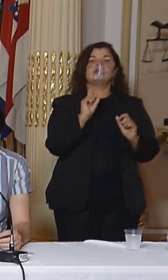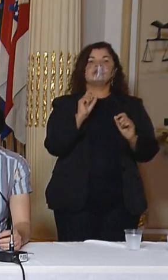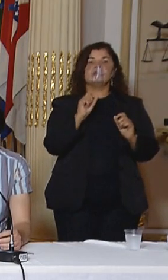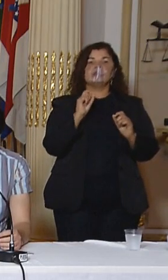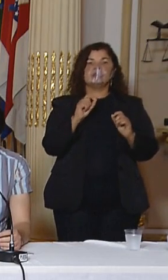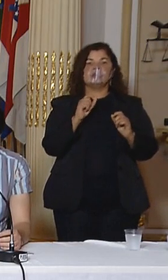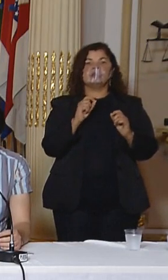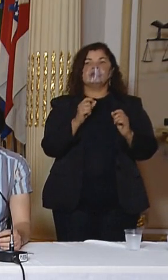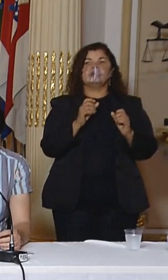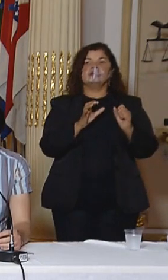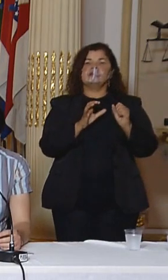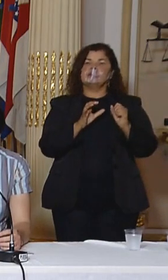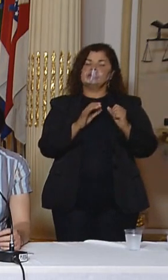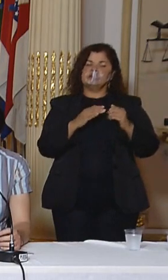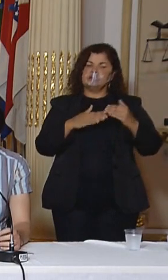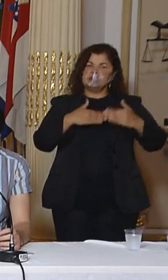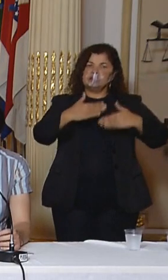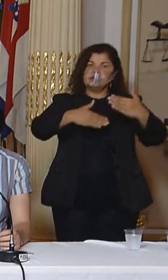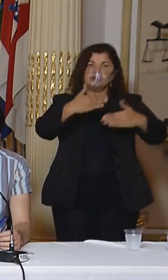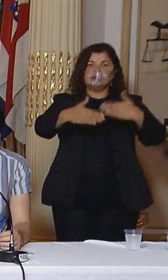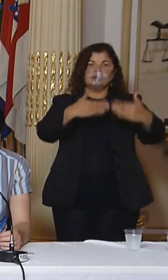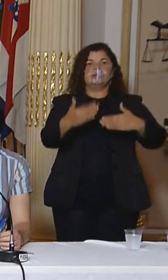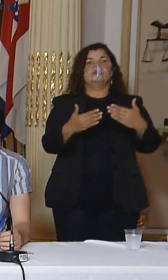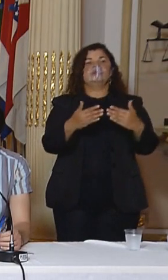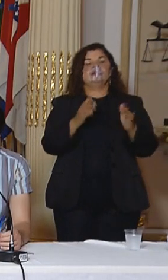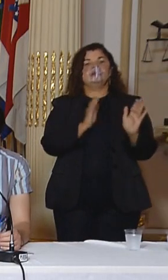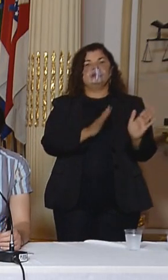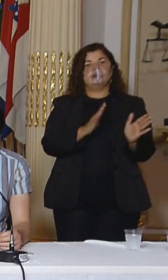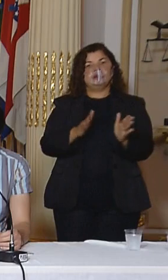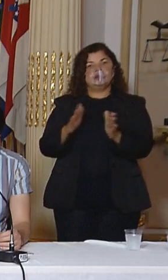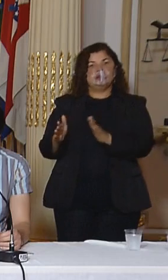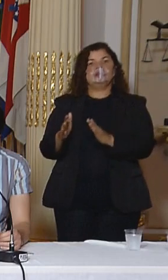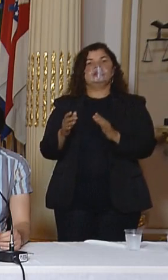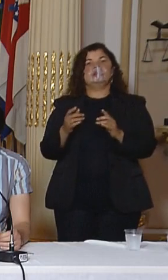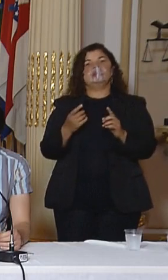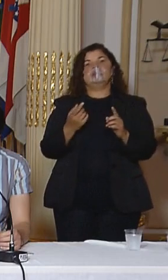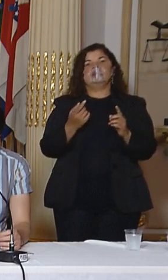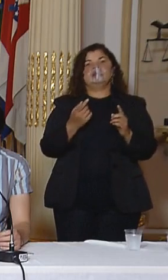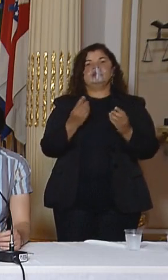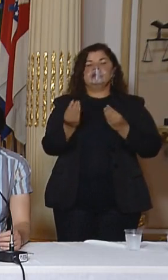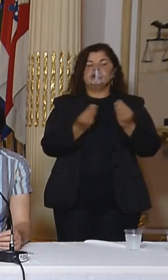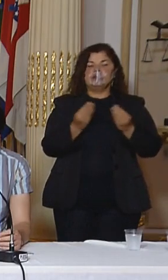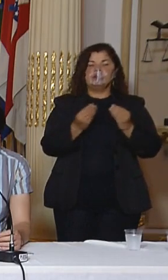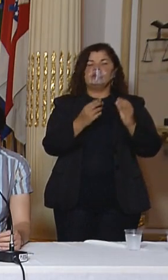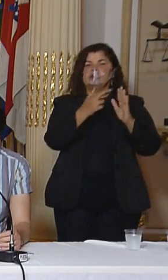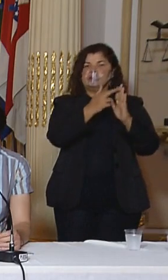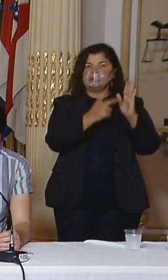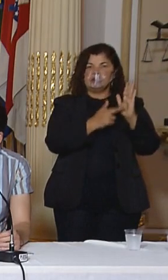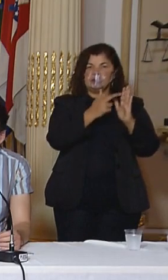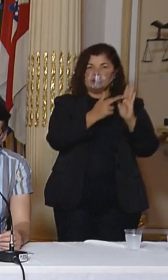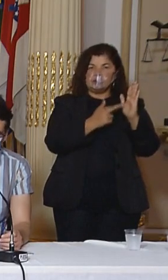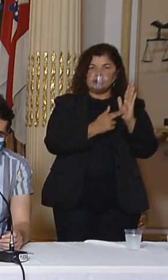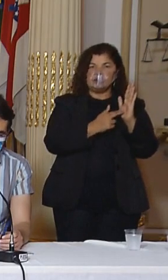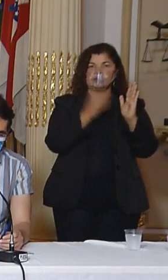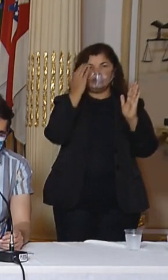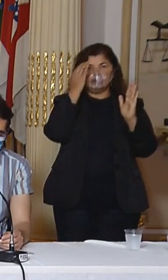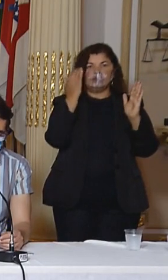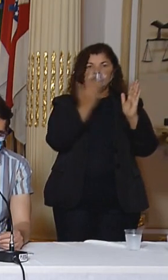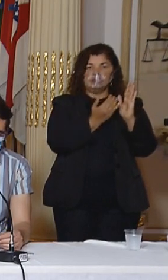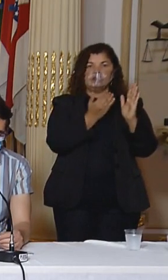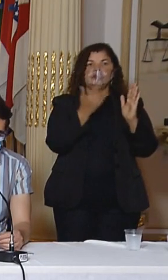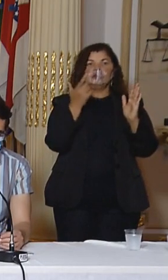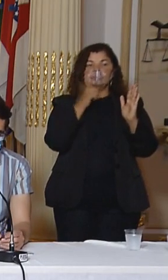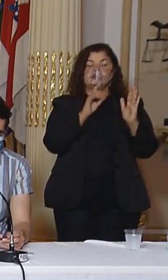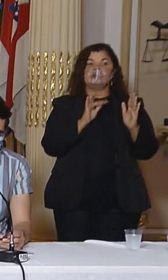do progressivo e planejado distensionamento das medidas, para que a gente possa, então, poder falar